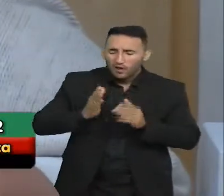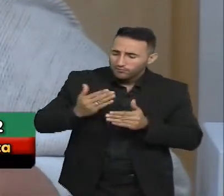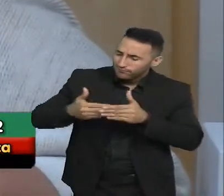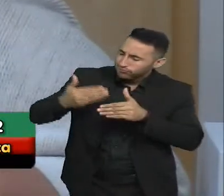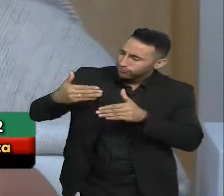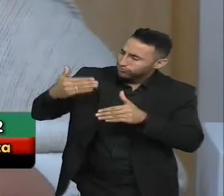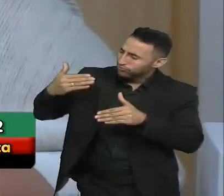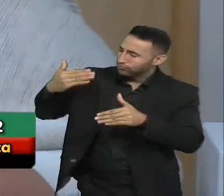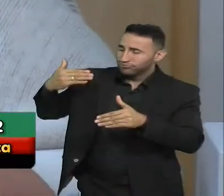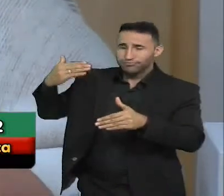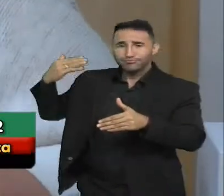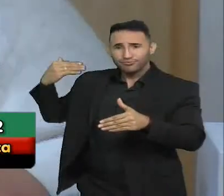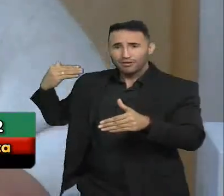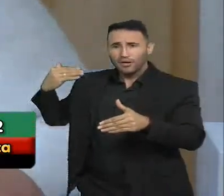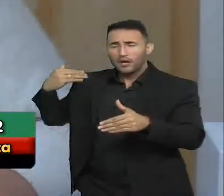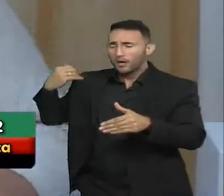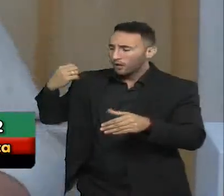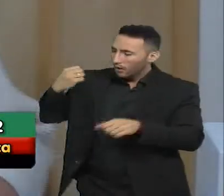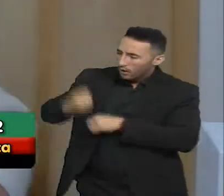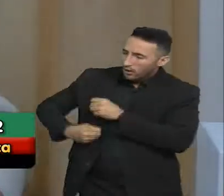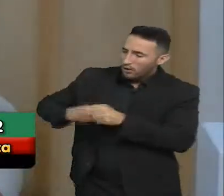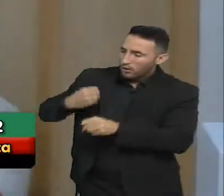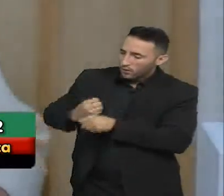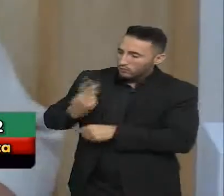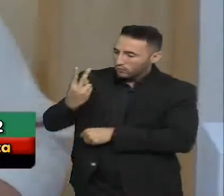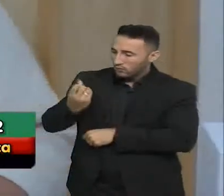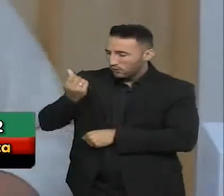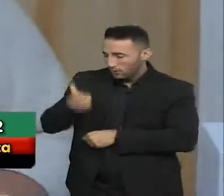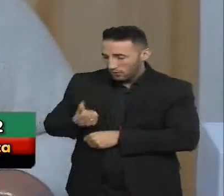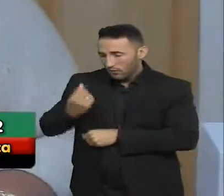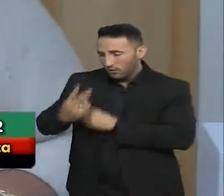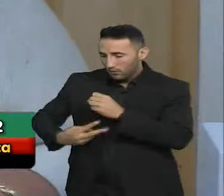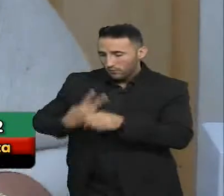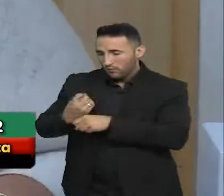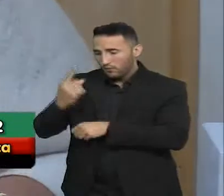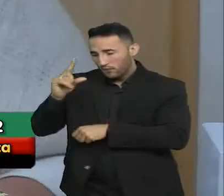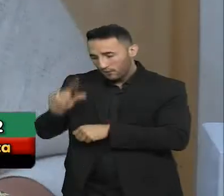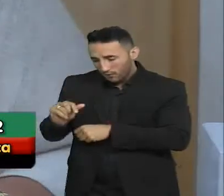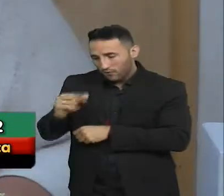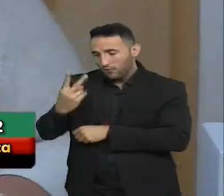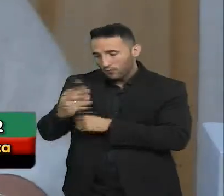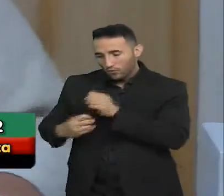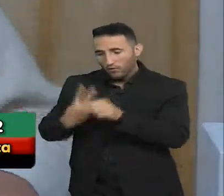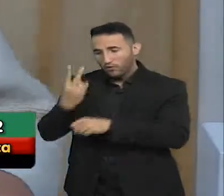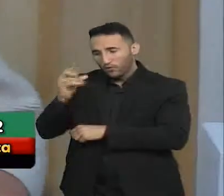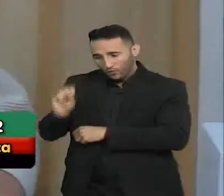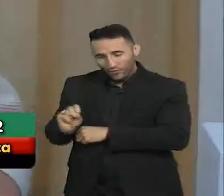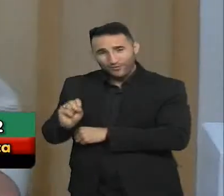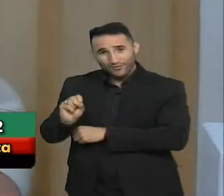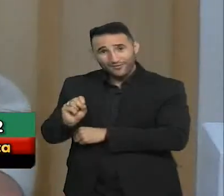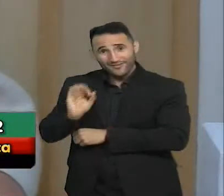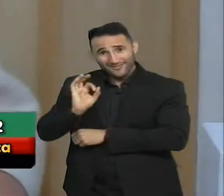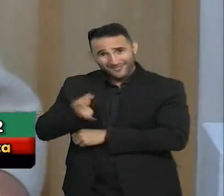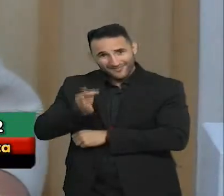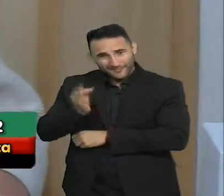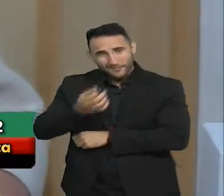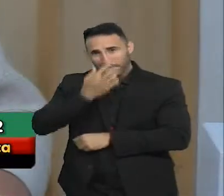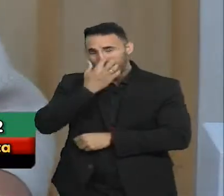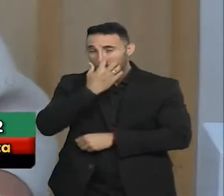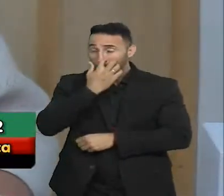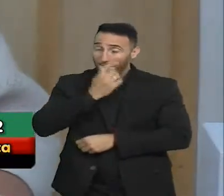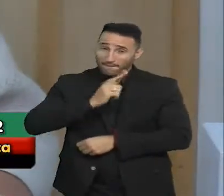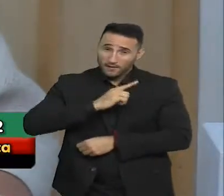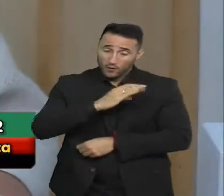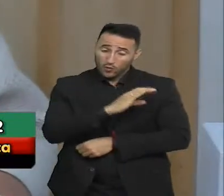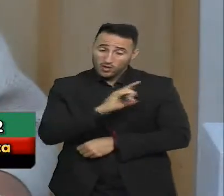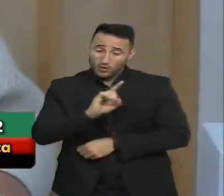Paulo. Lá atrás, 2016, 2017, 2018, a querida e sempre nossa